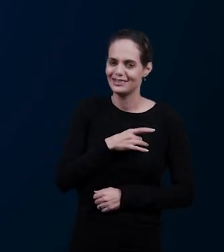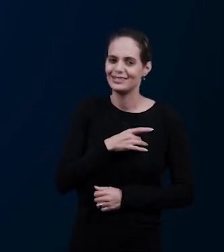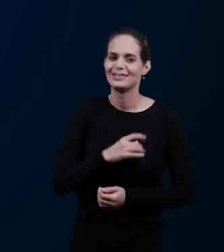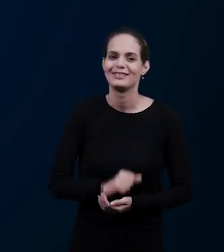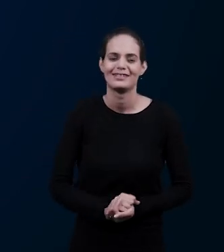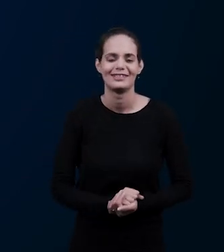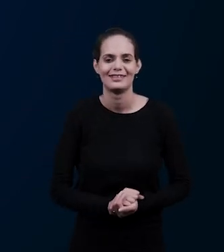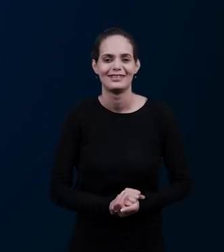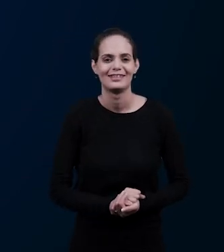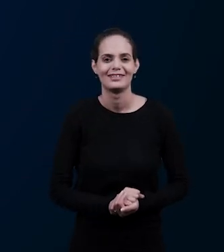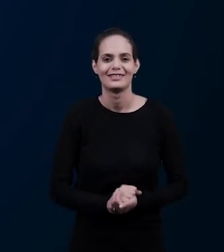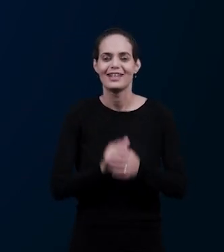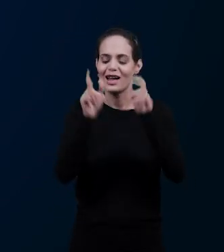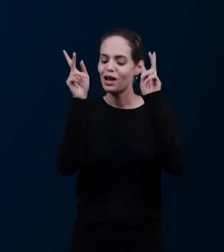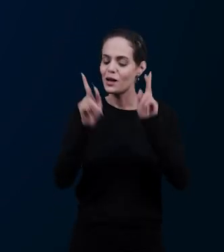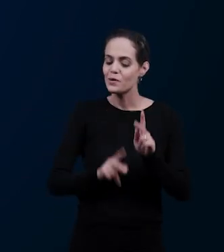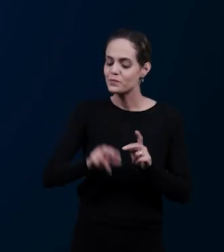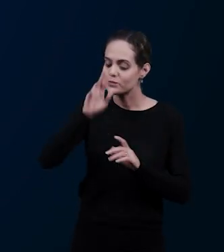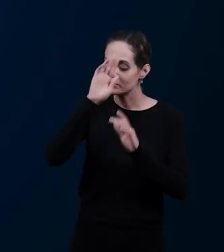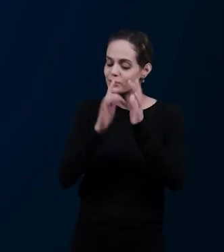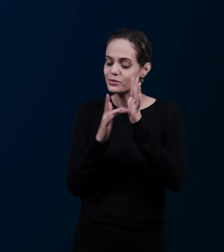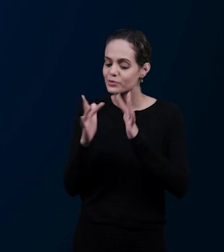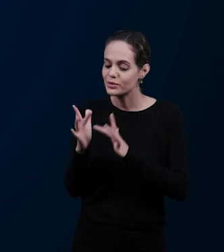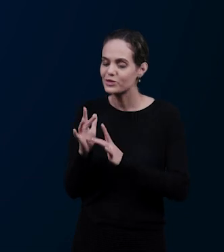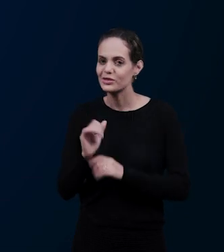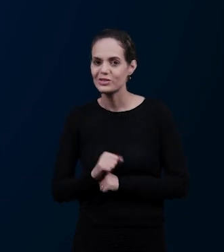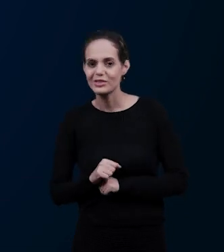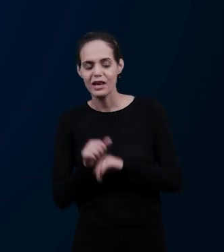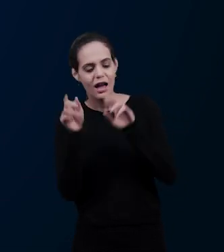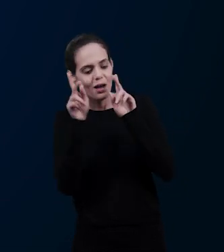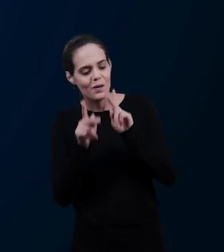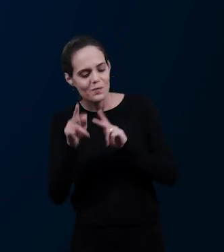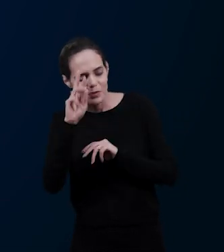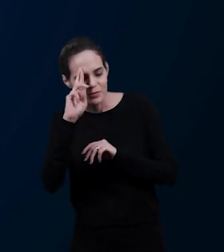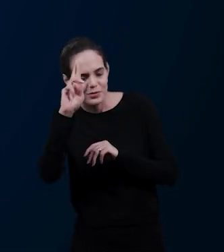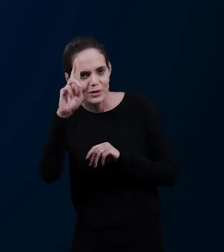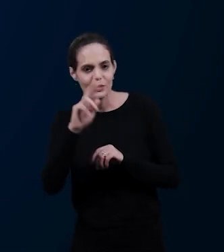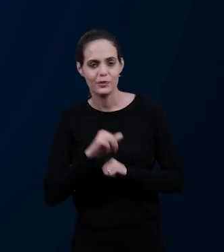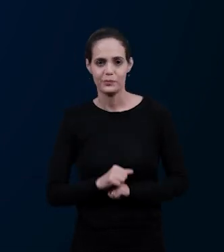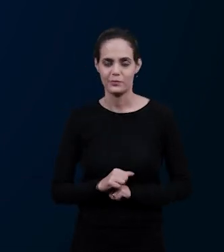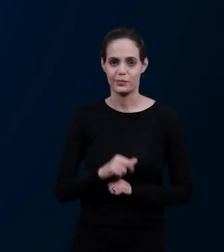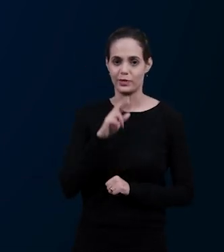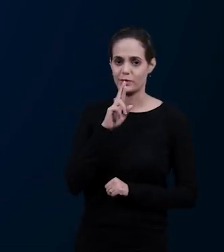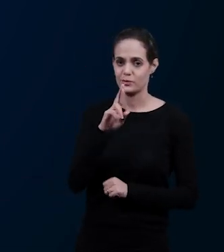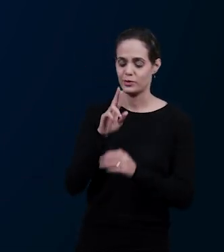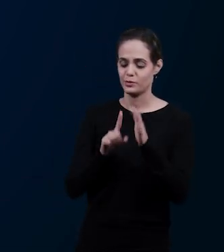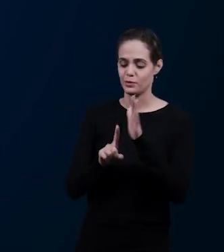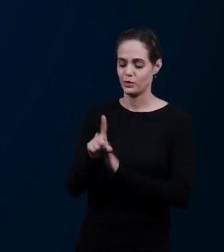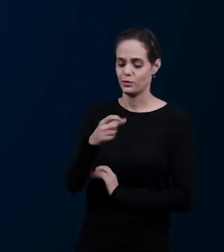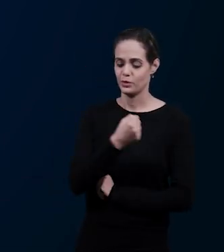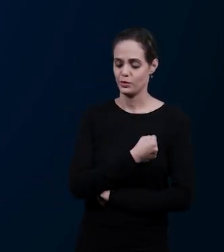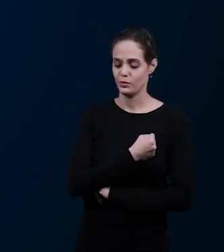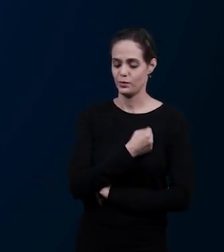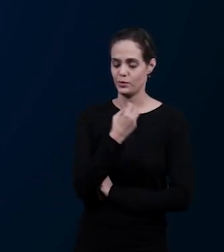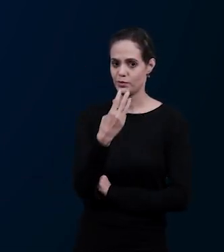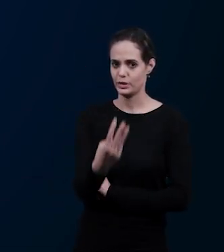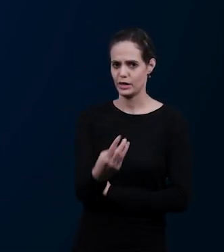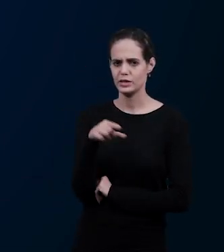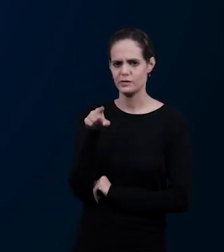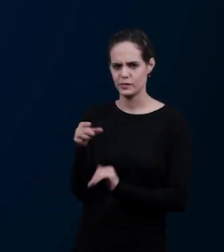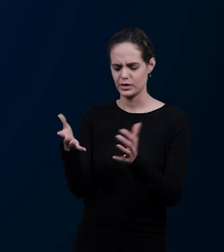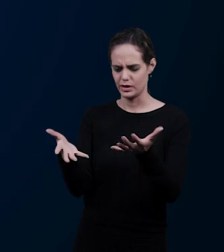batiza o Espírito Santo. Paz do Senhor Jesus, Gabriele. Paz do Senhor. Respondendo à pergunta